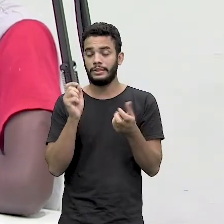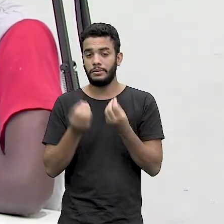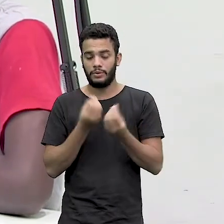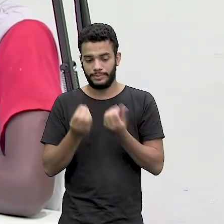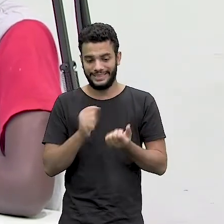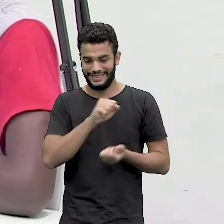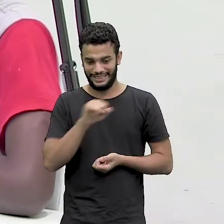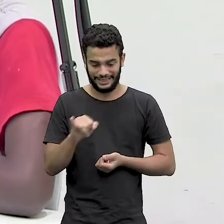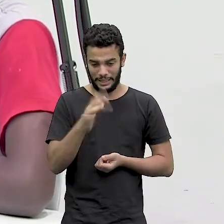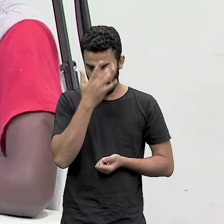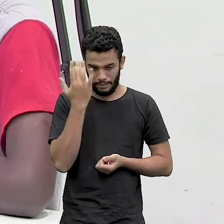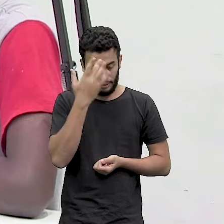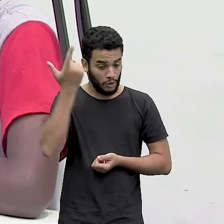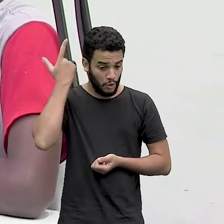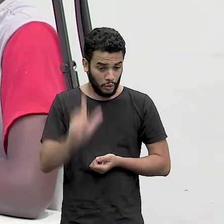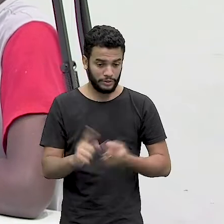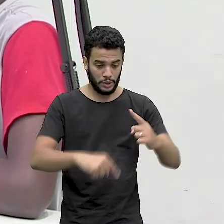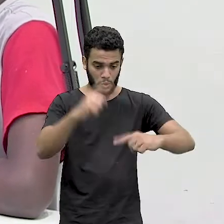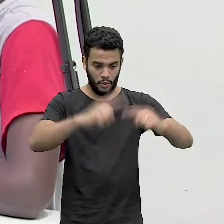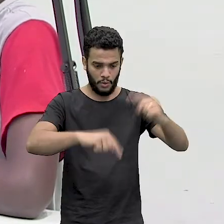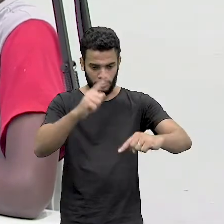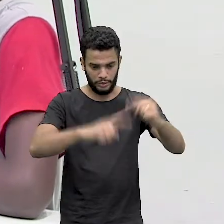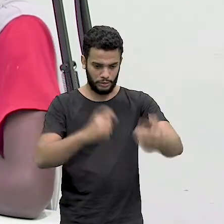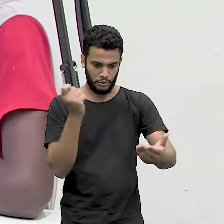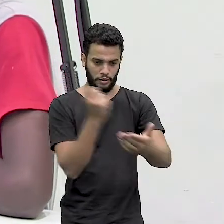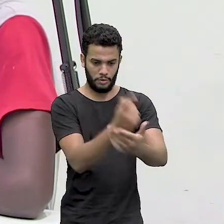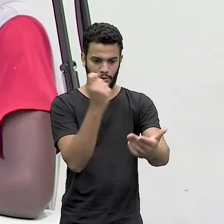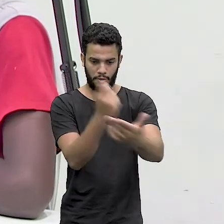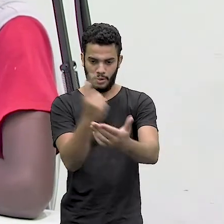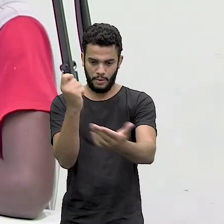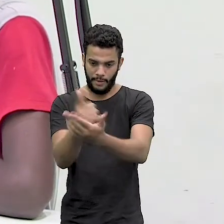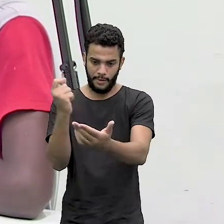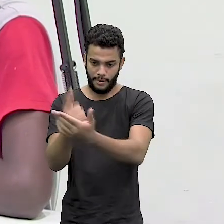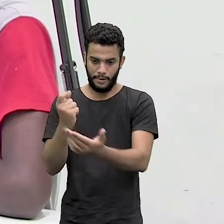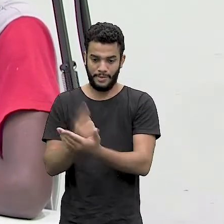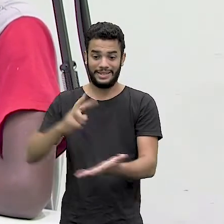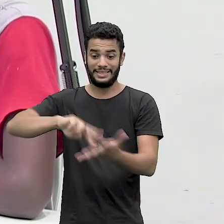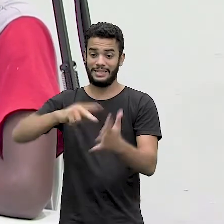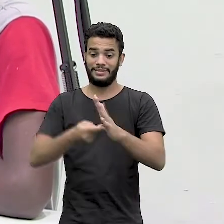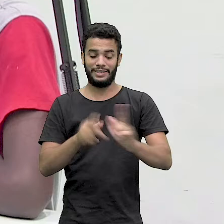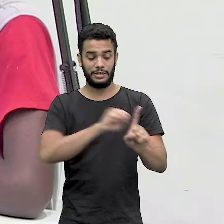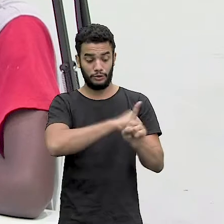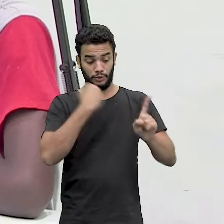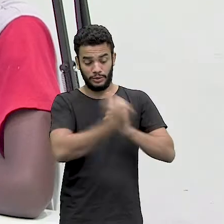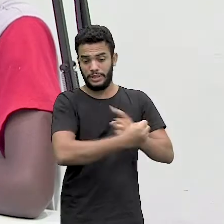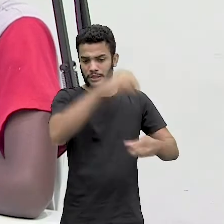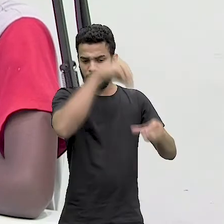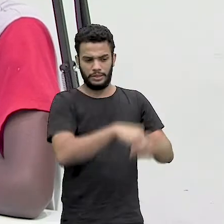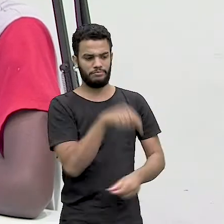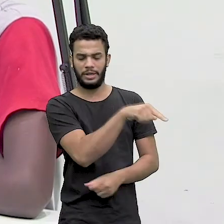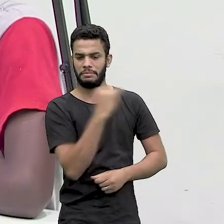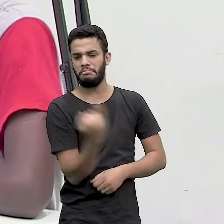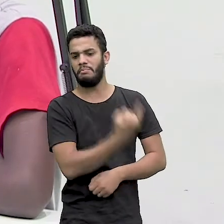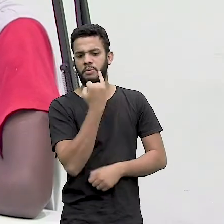ter um bem de consumo para ser alguém dentro da sociedade ou dentro da sua roda. Ou seja, eu preciso